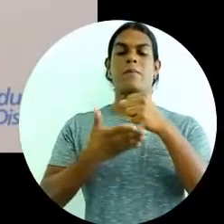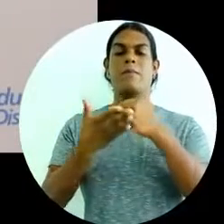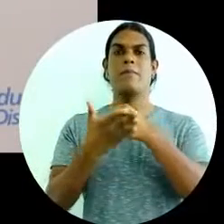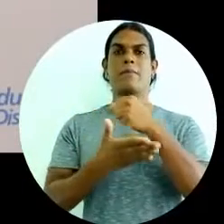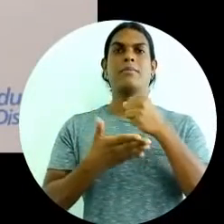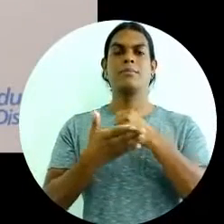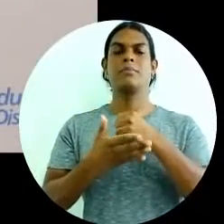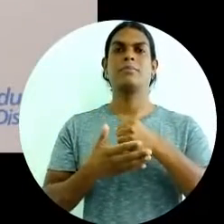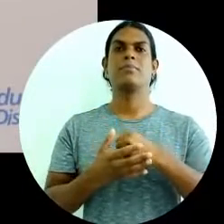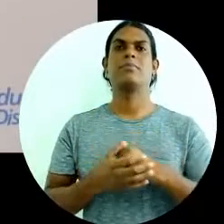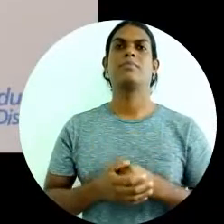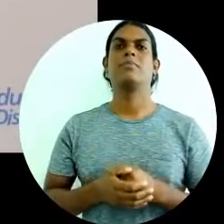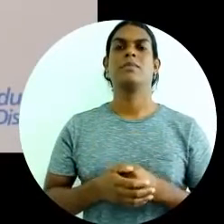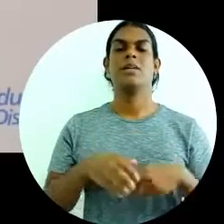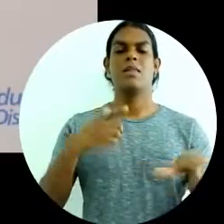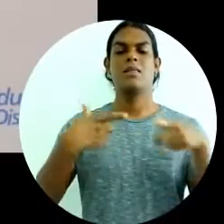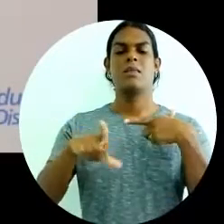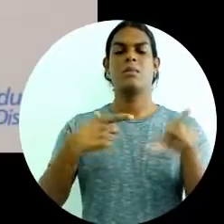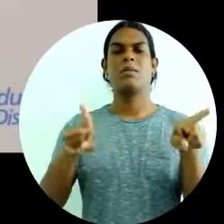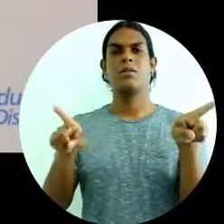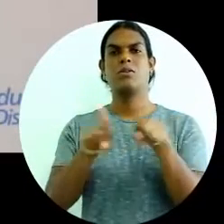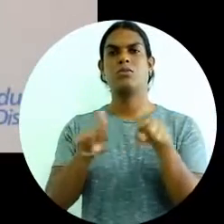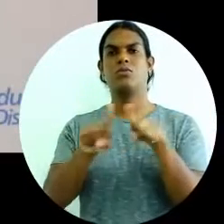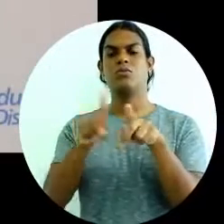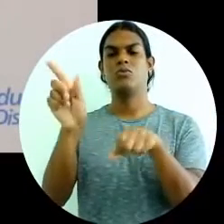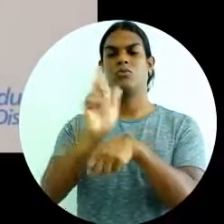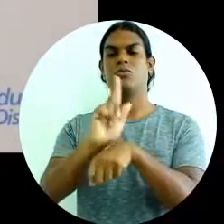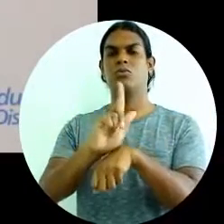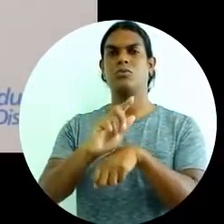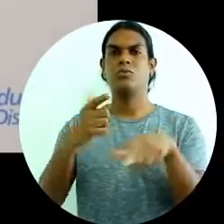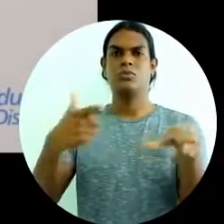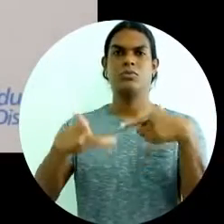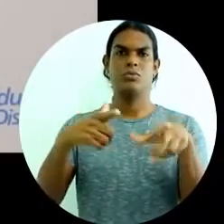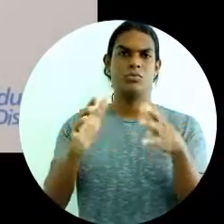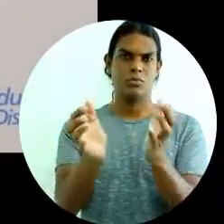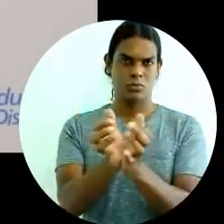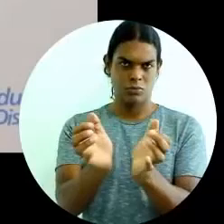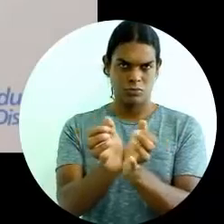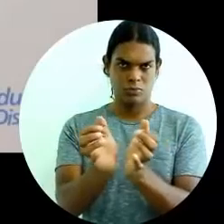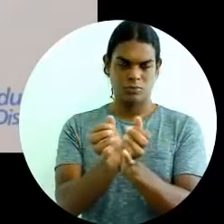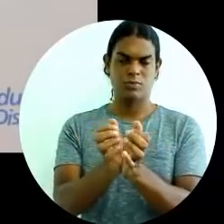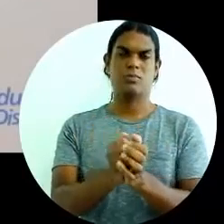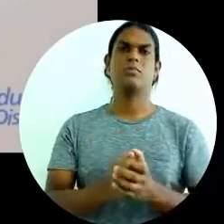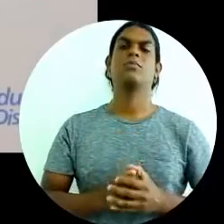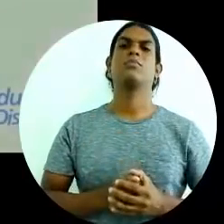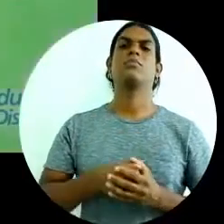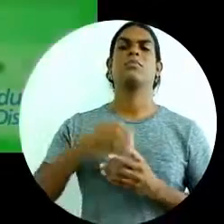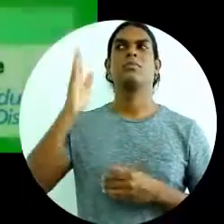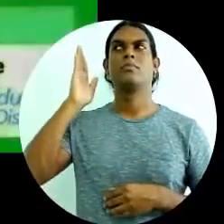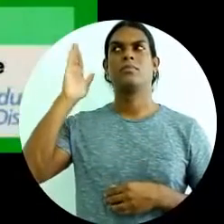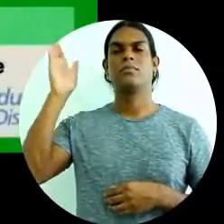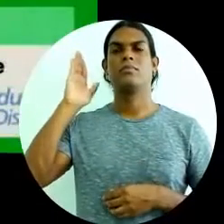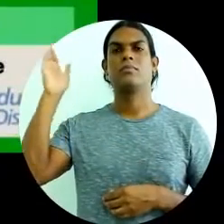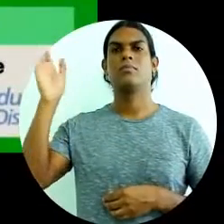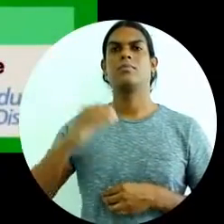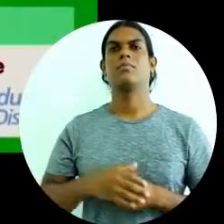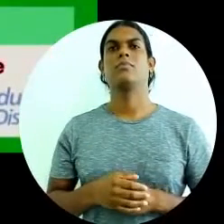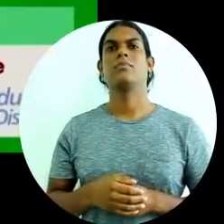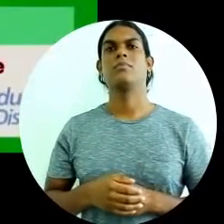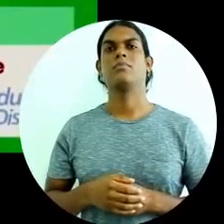de como esse trabalho, como esse indivíduo será avaliado. Numa quinta etapa, nós